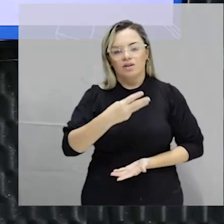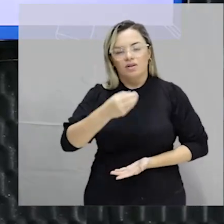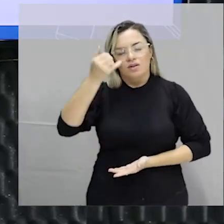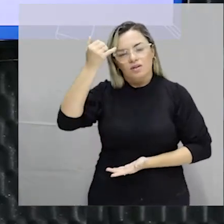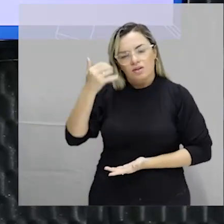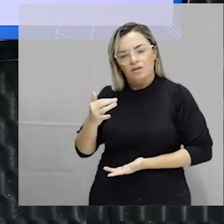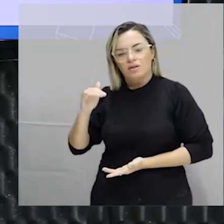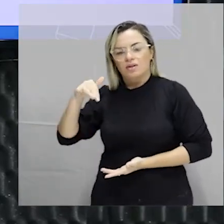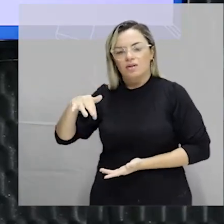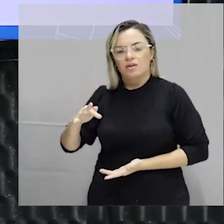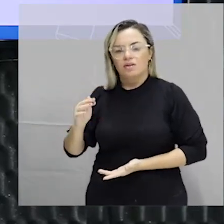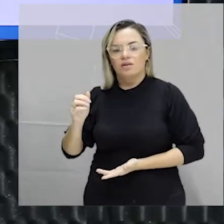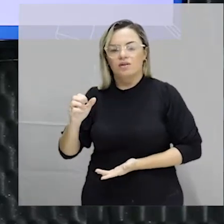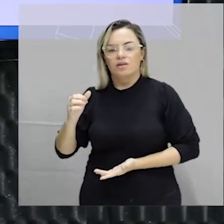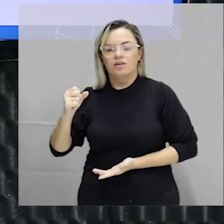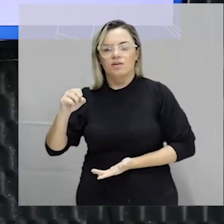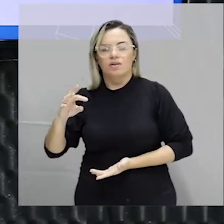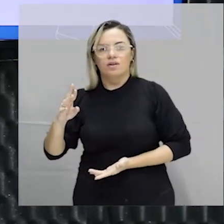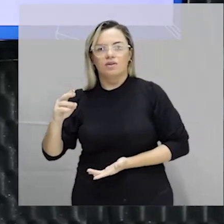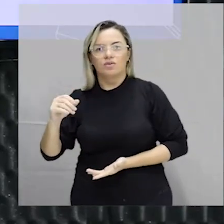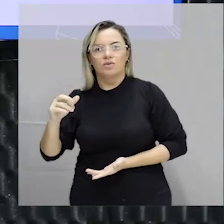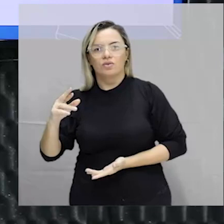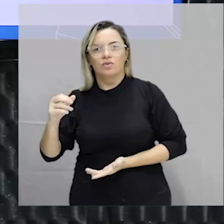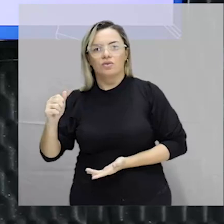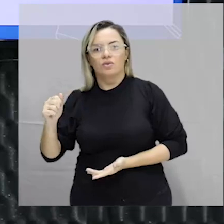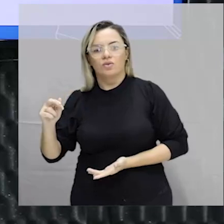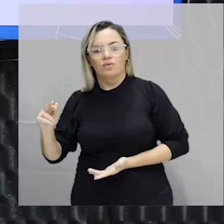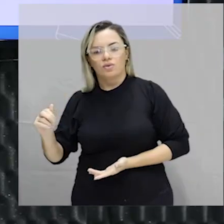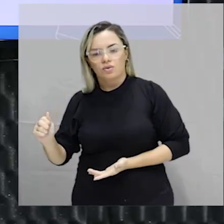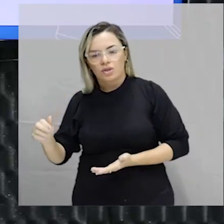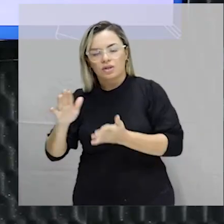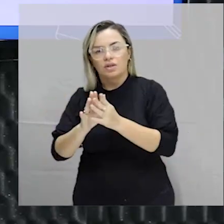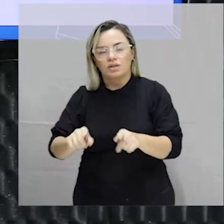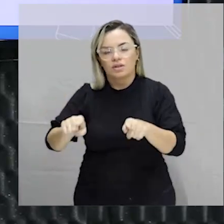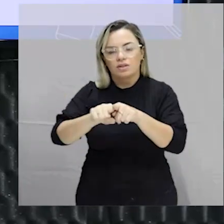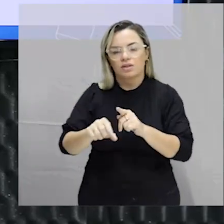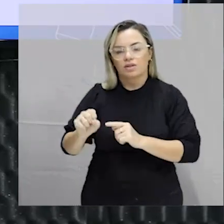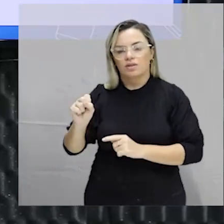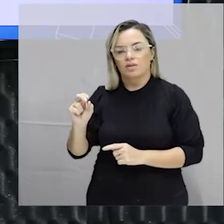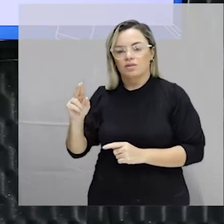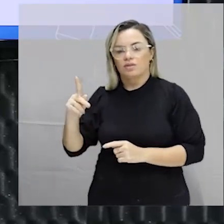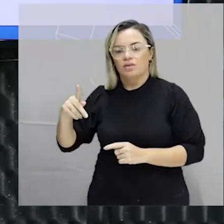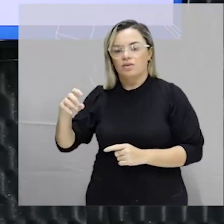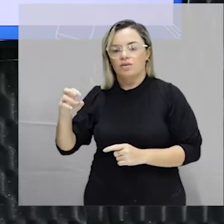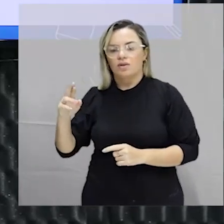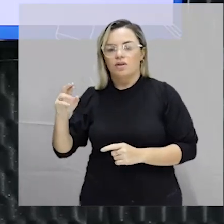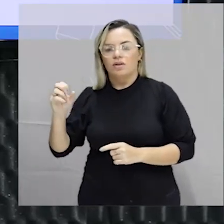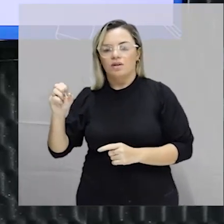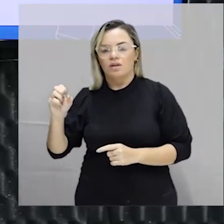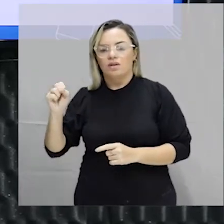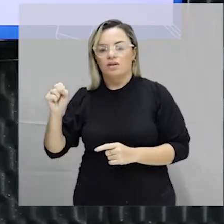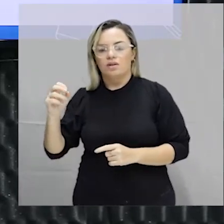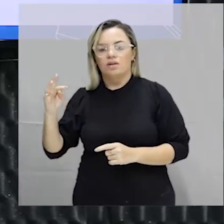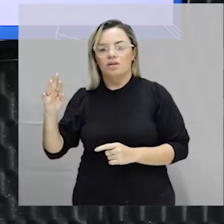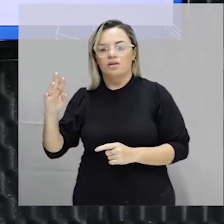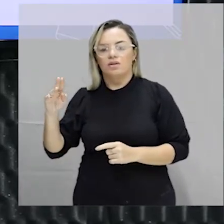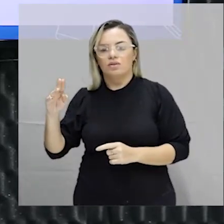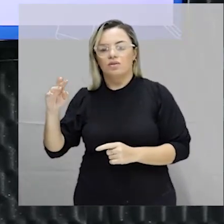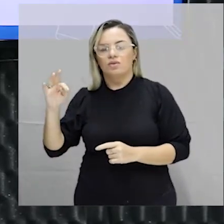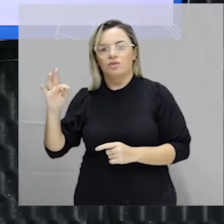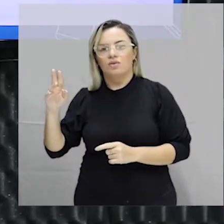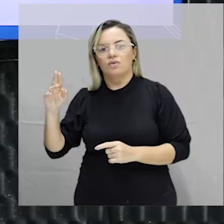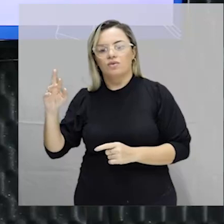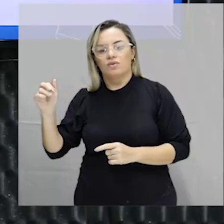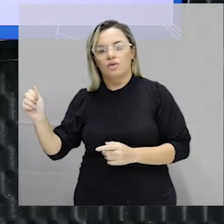de infraestrutura e superestrutura. No quarto tópico, eu vou falar de uma obra que é uma das obras mais importantes da